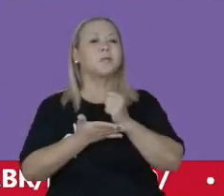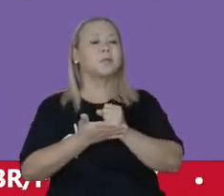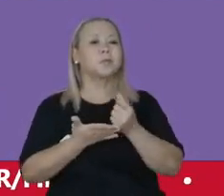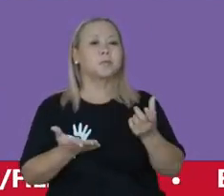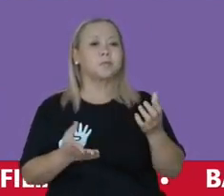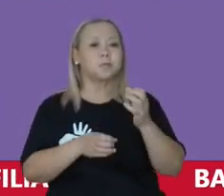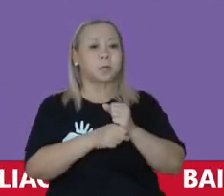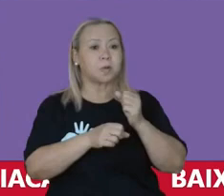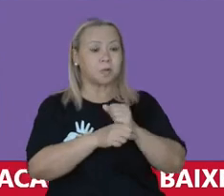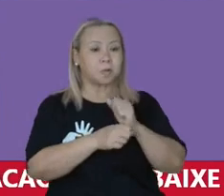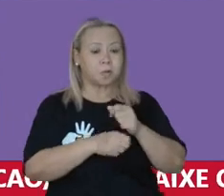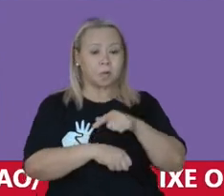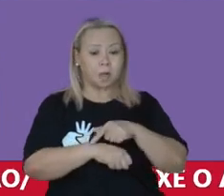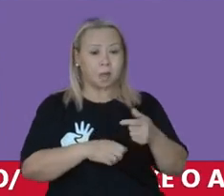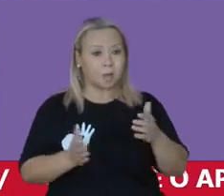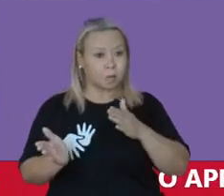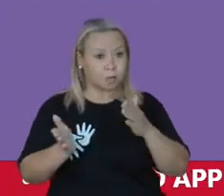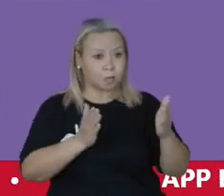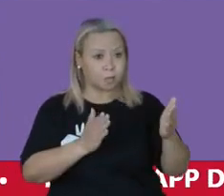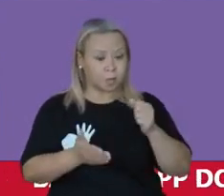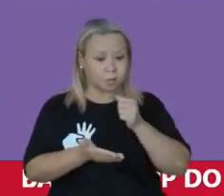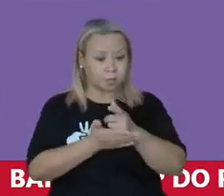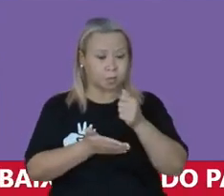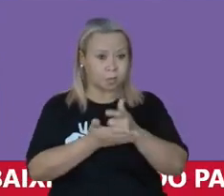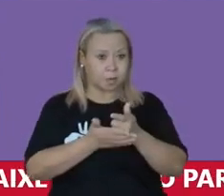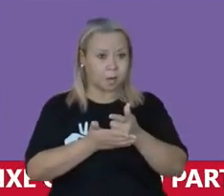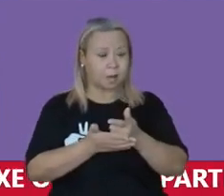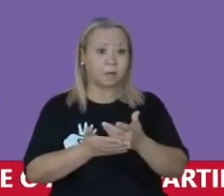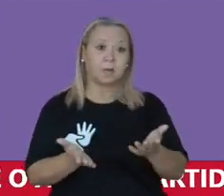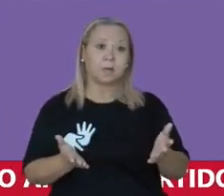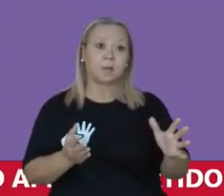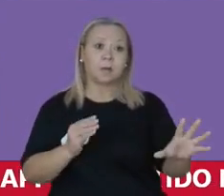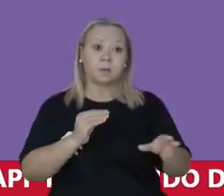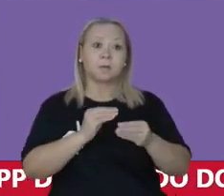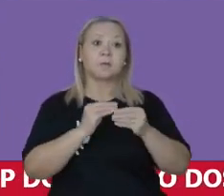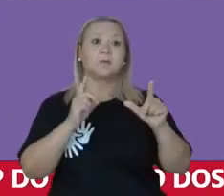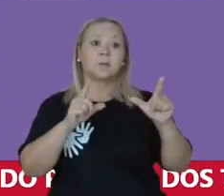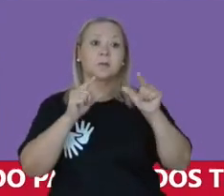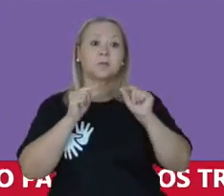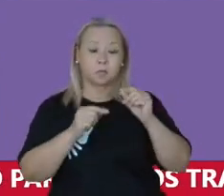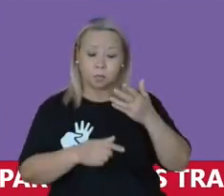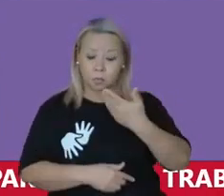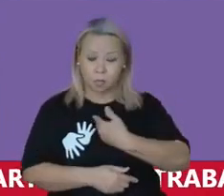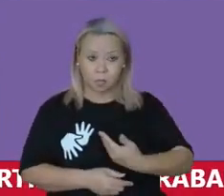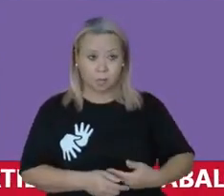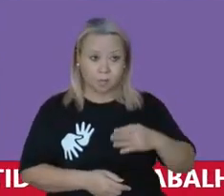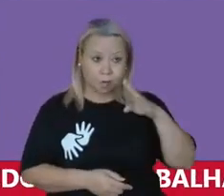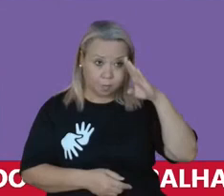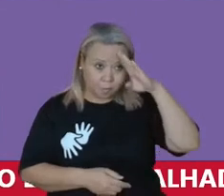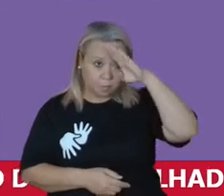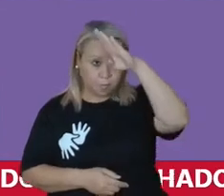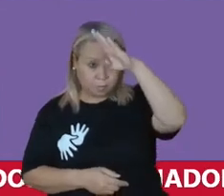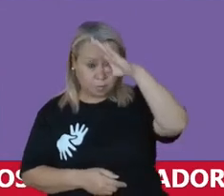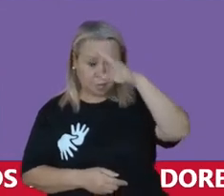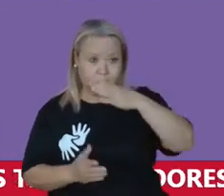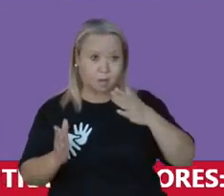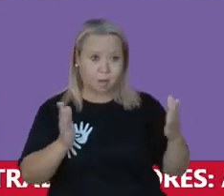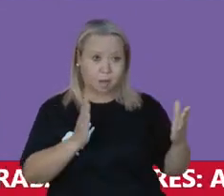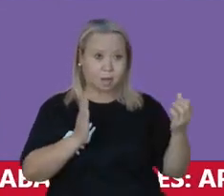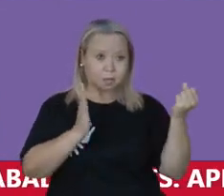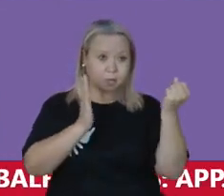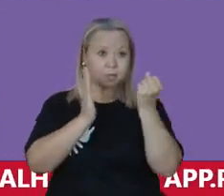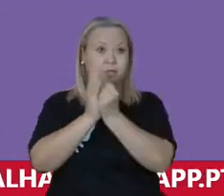tempo de contribuição? Com tudo isso, o governo Bolsonaro, essa era do fascismo e